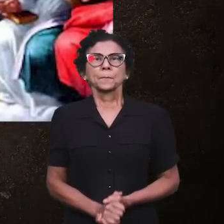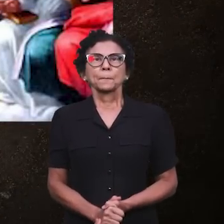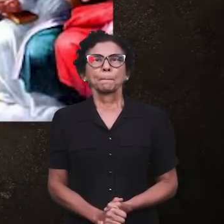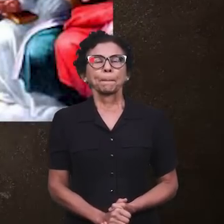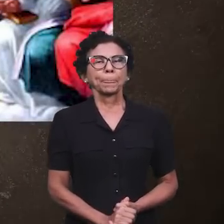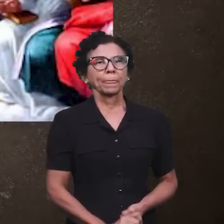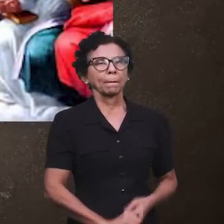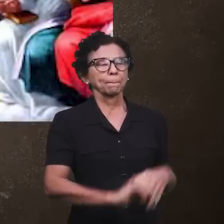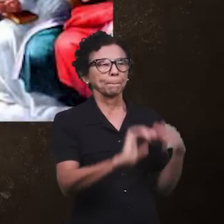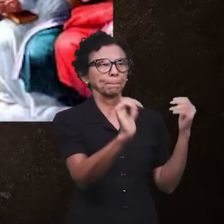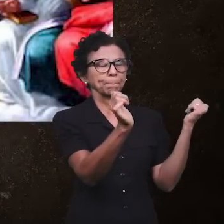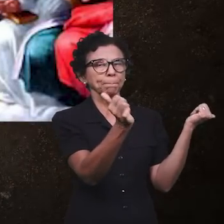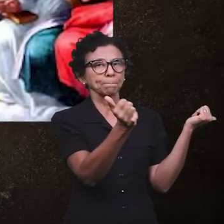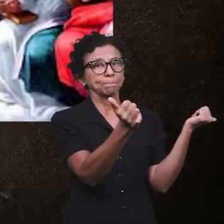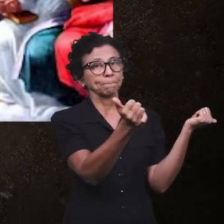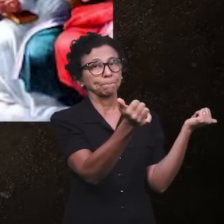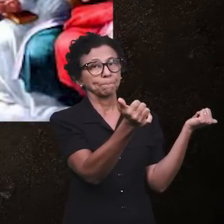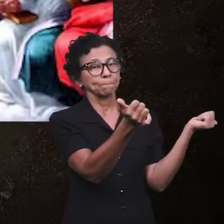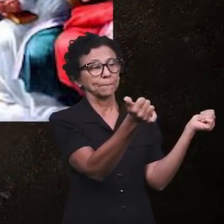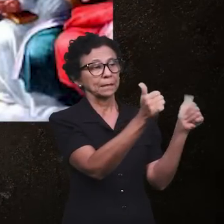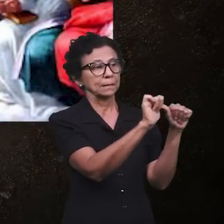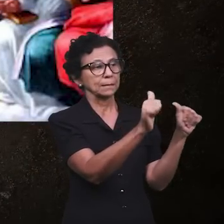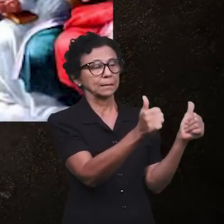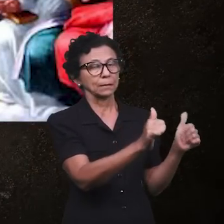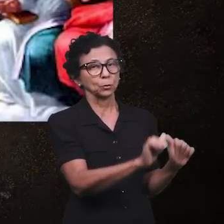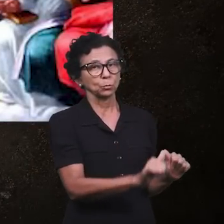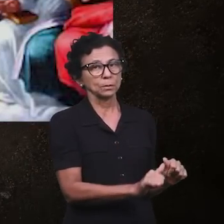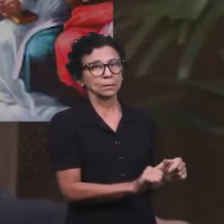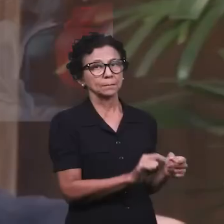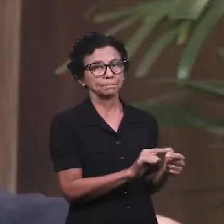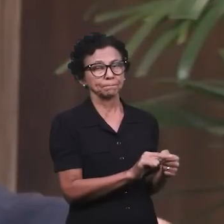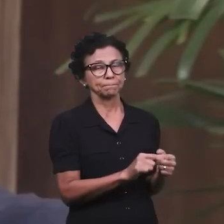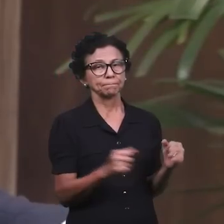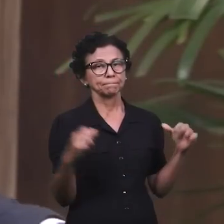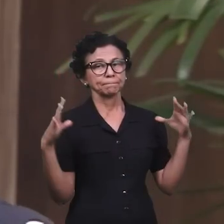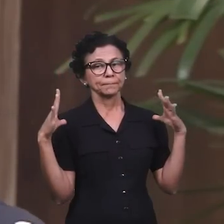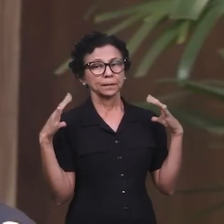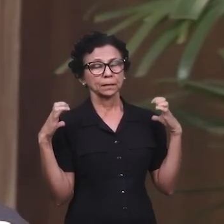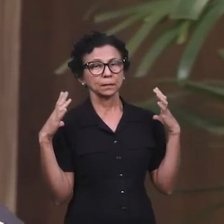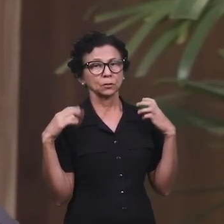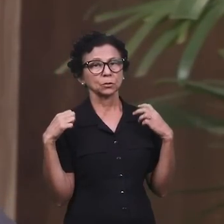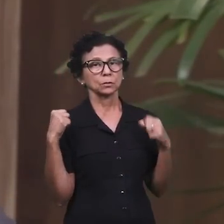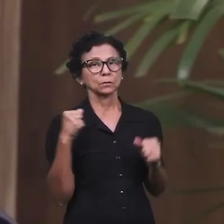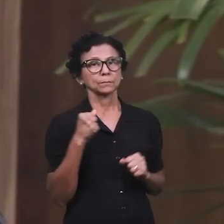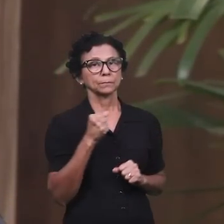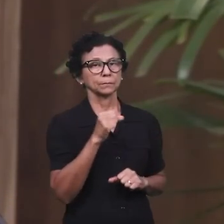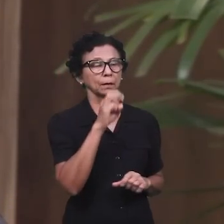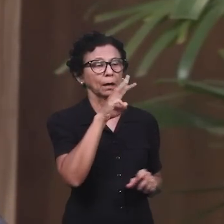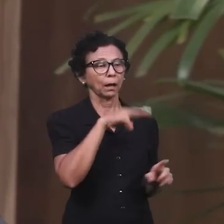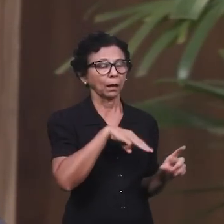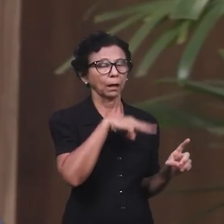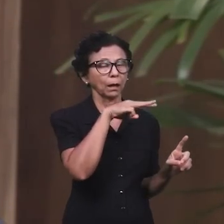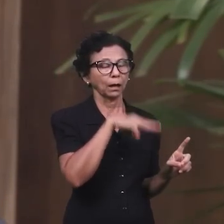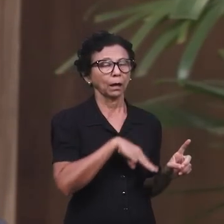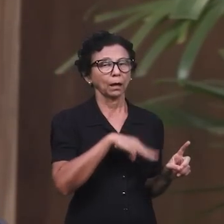aos santos e anjos, também chamada de venerar.